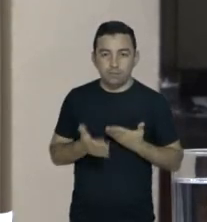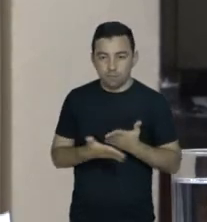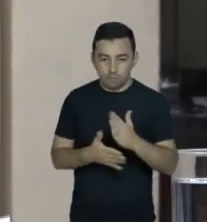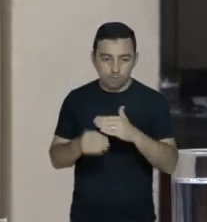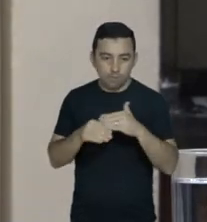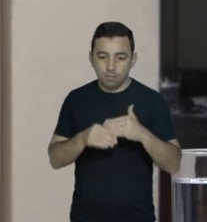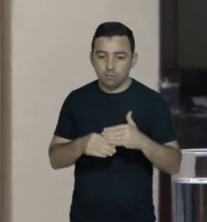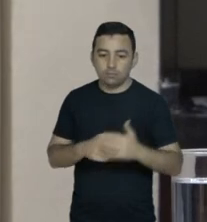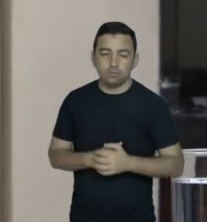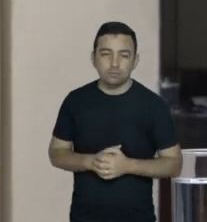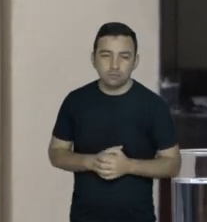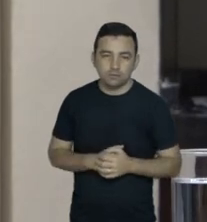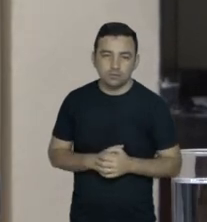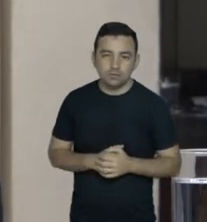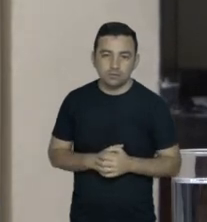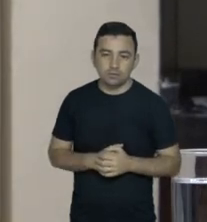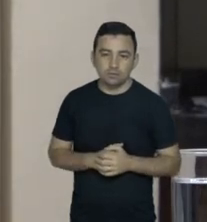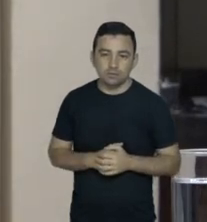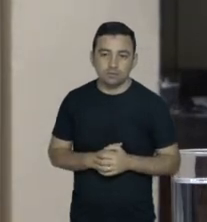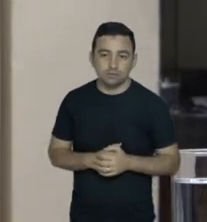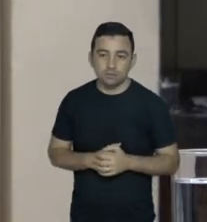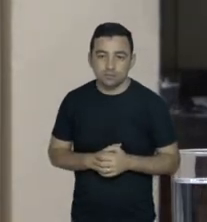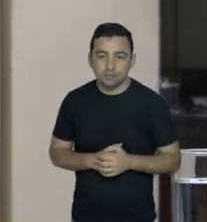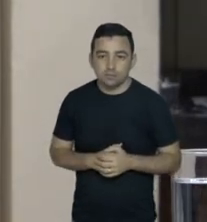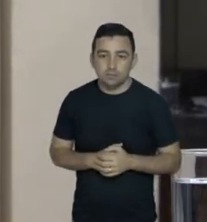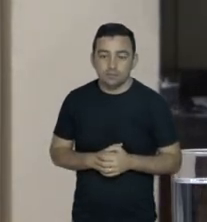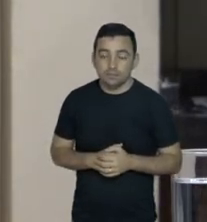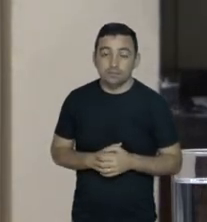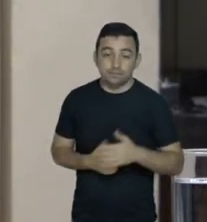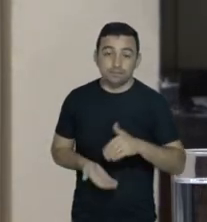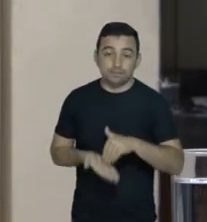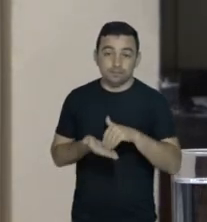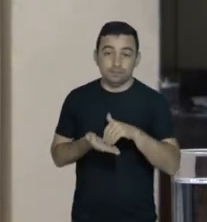Aprovado por unanimidade. Moções.